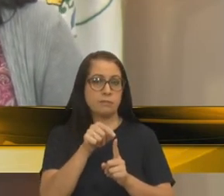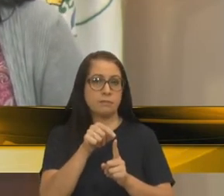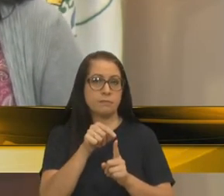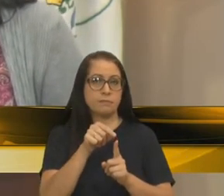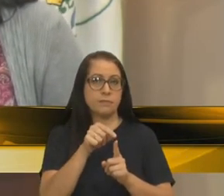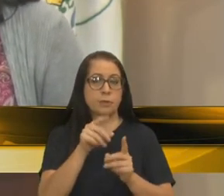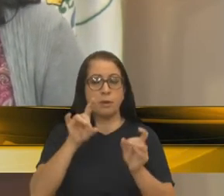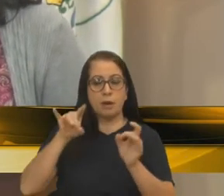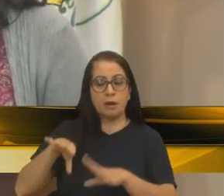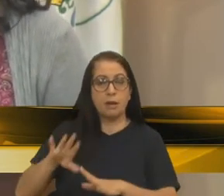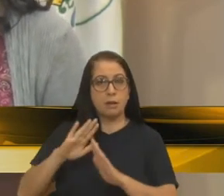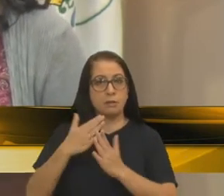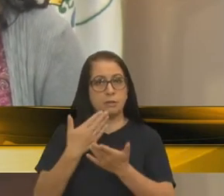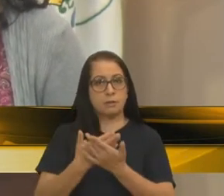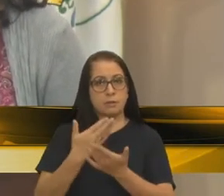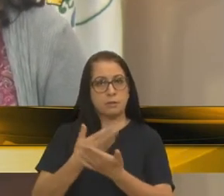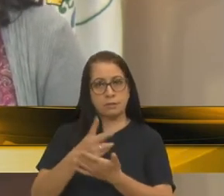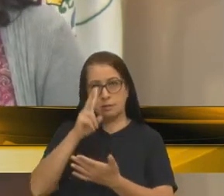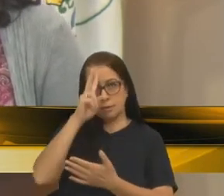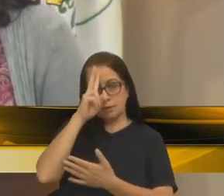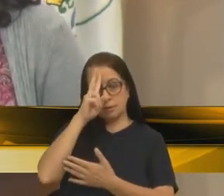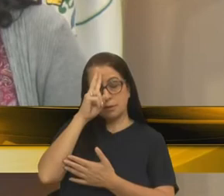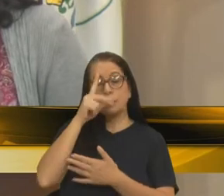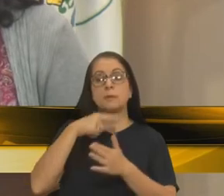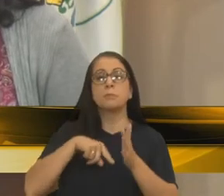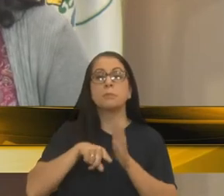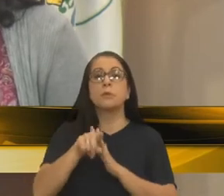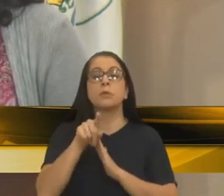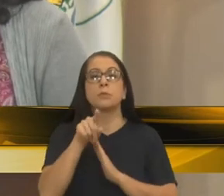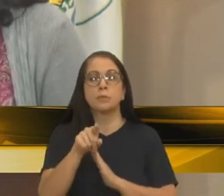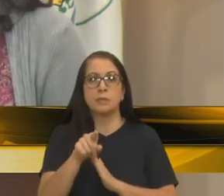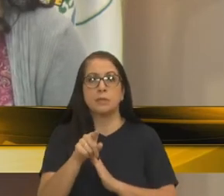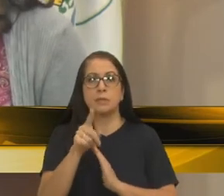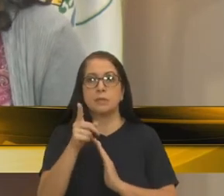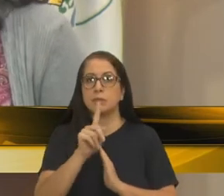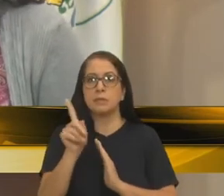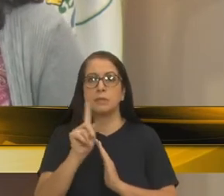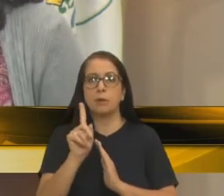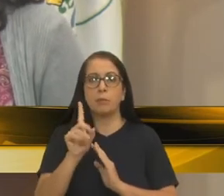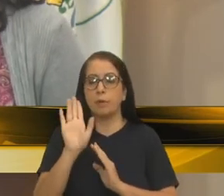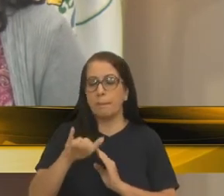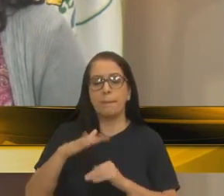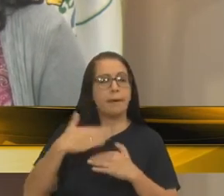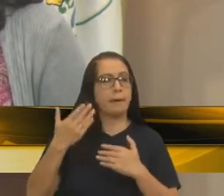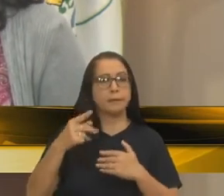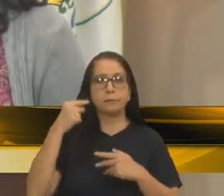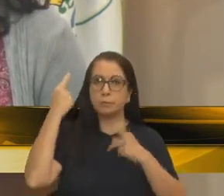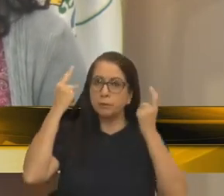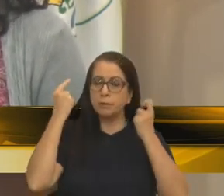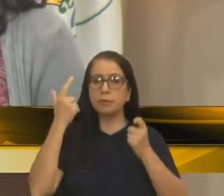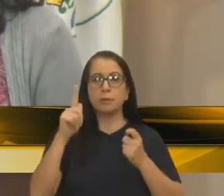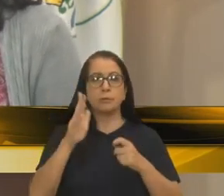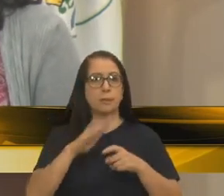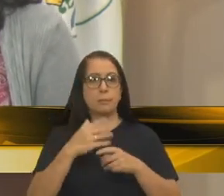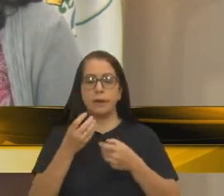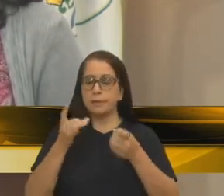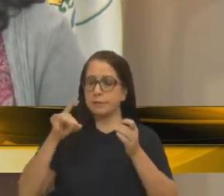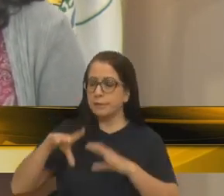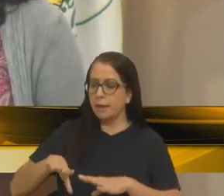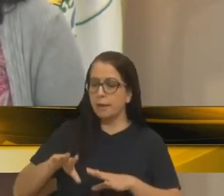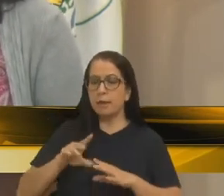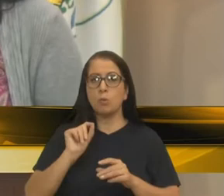evasão escolar no ensino médio, a gente pergunta se deixou de ser uma preocupação, se não existe mais evasão